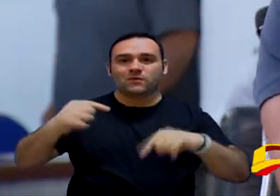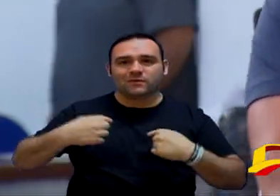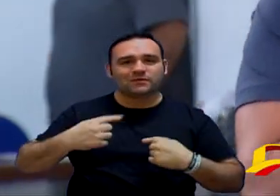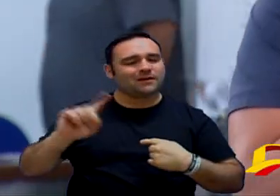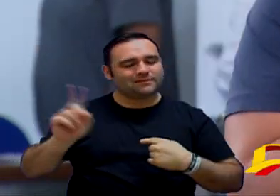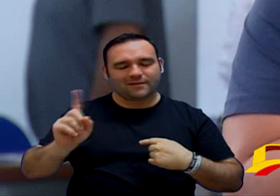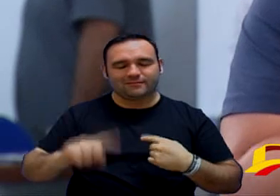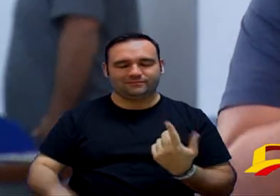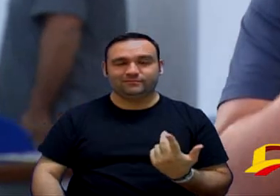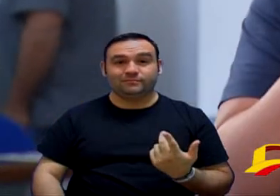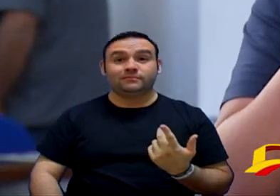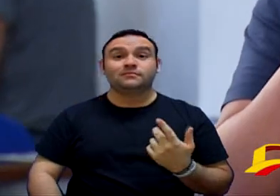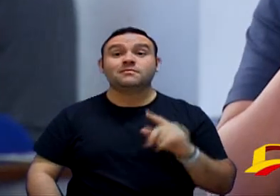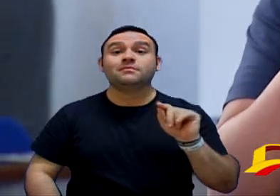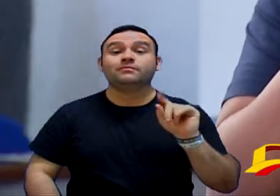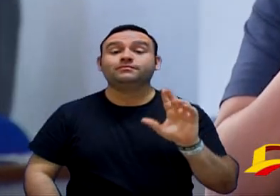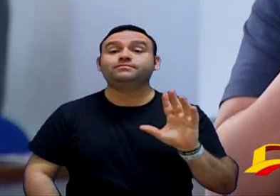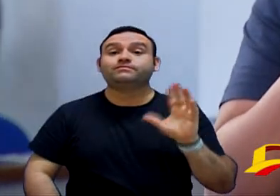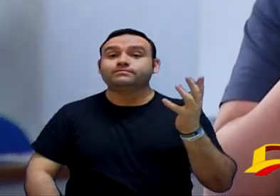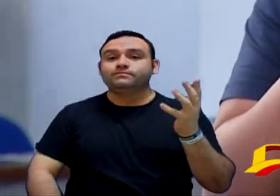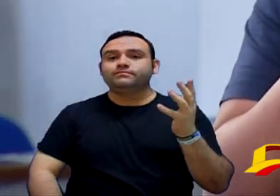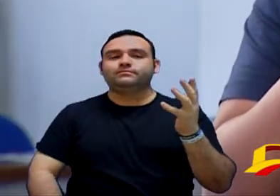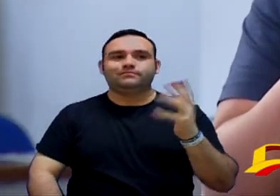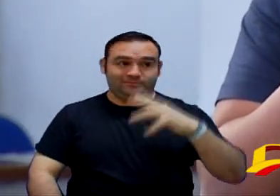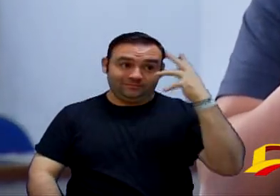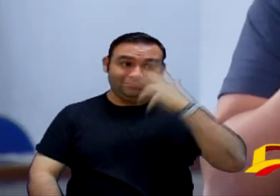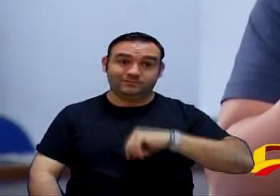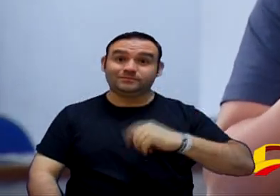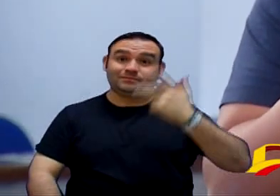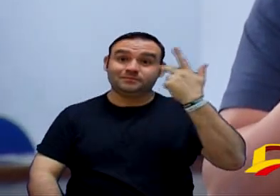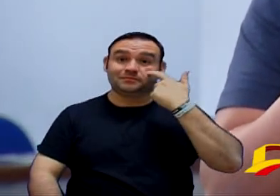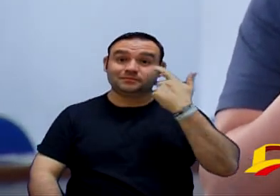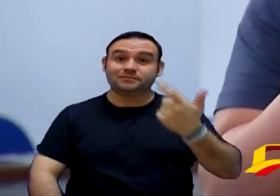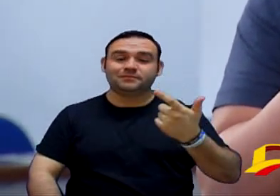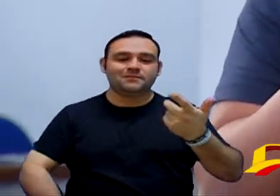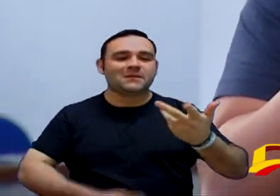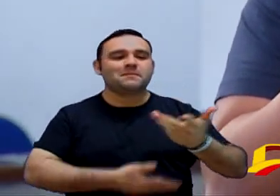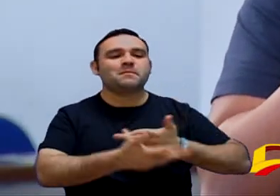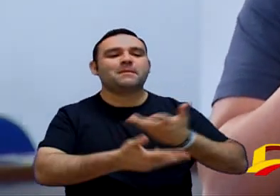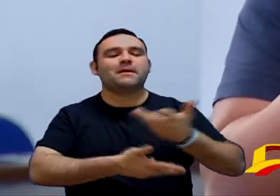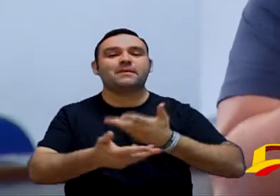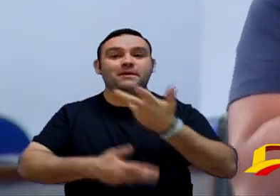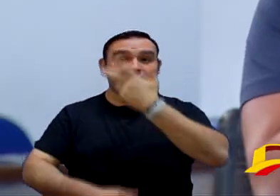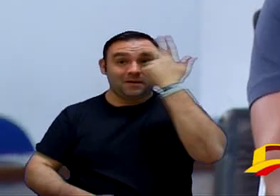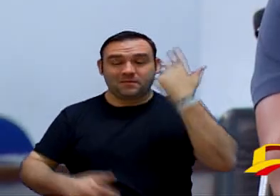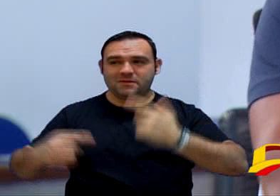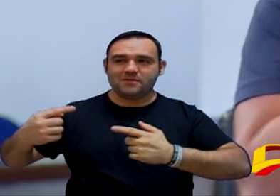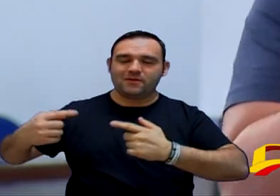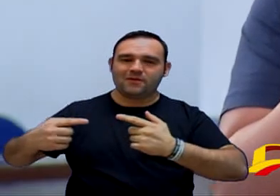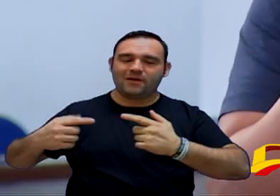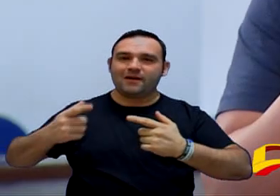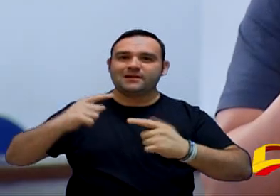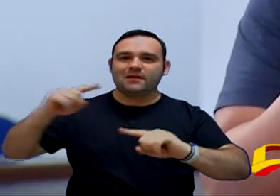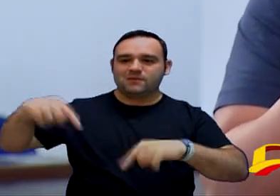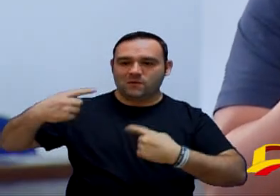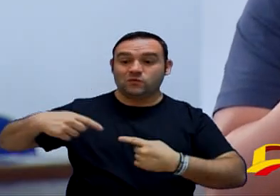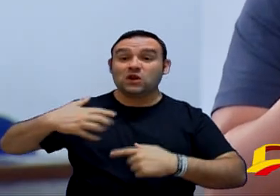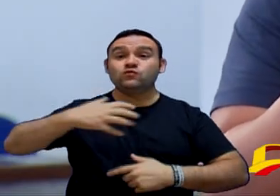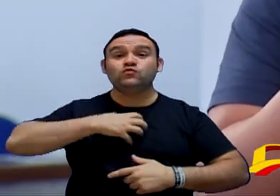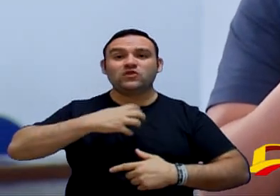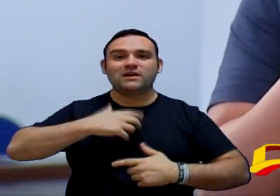França o que aconteceu foi bonito de ver o entrosamento de quem tava criticando e a forma que